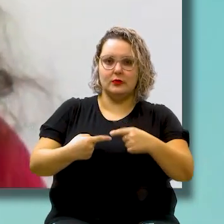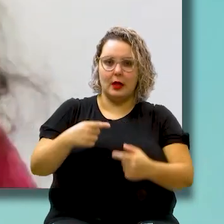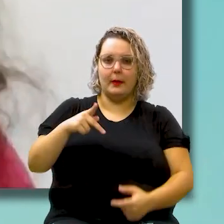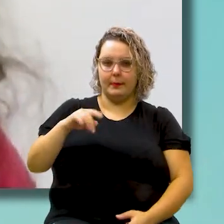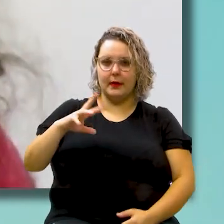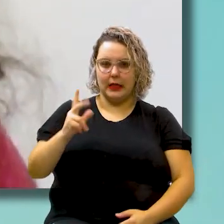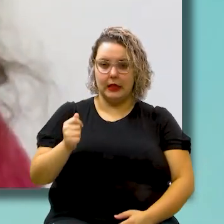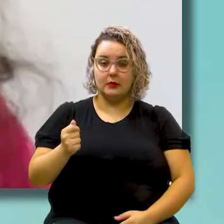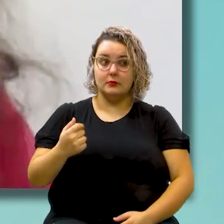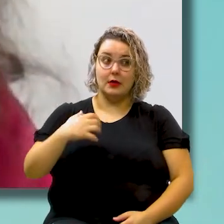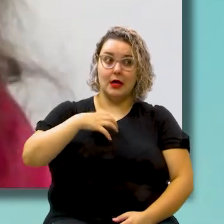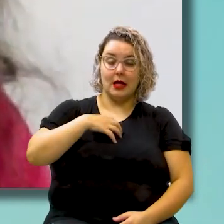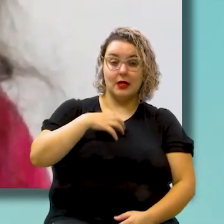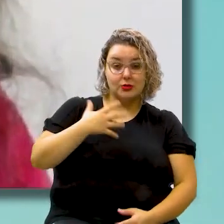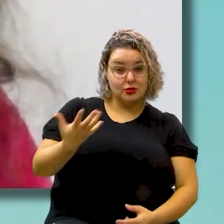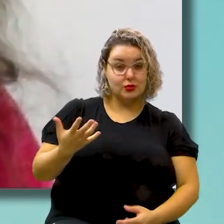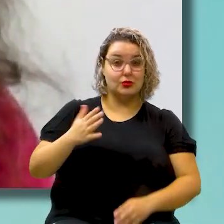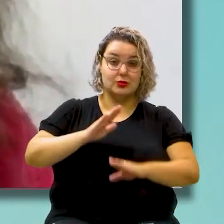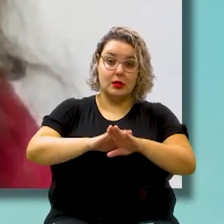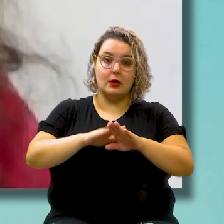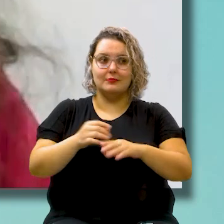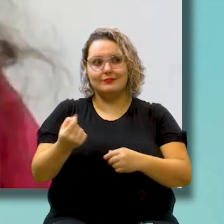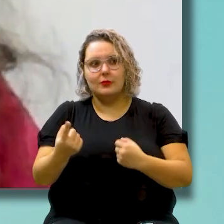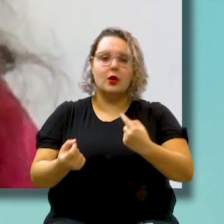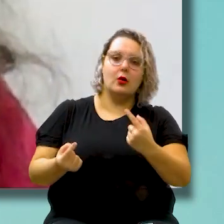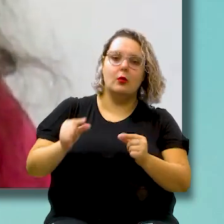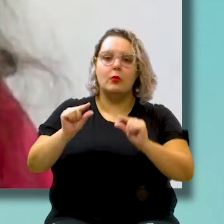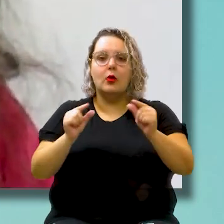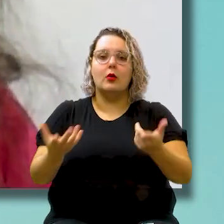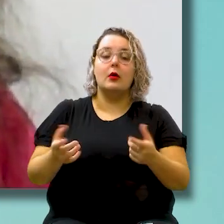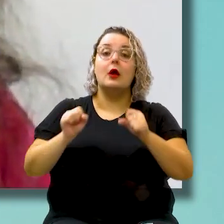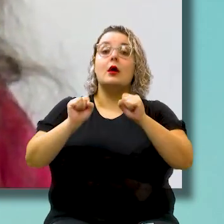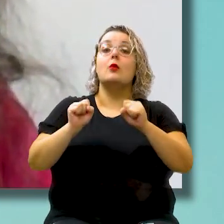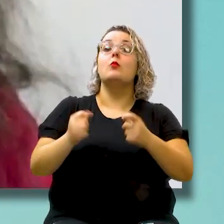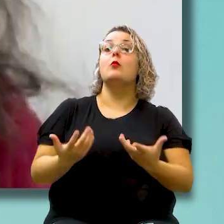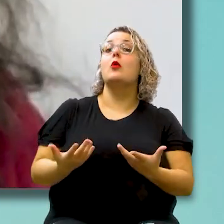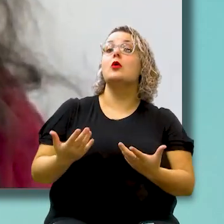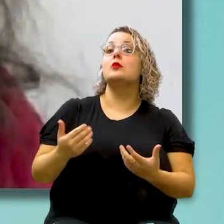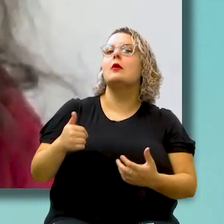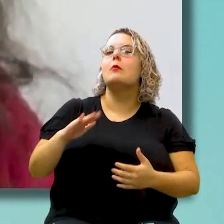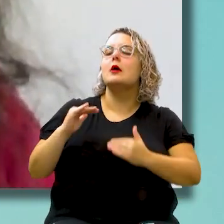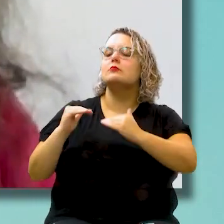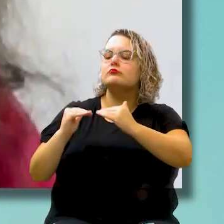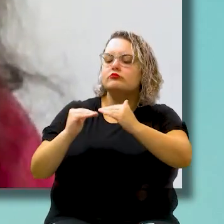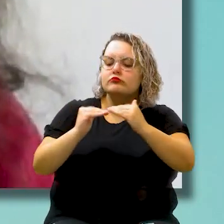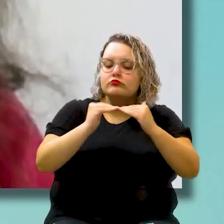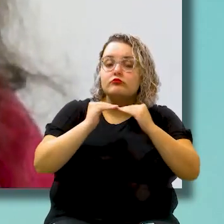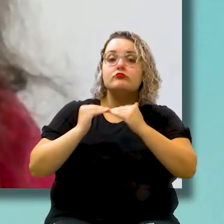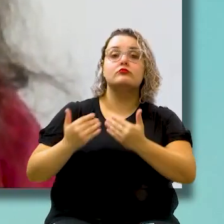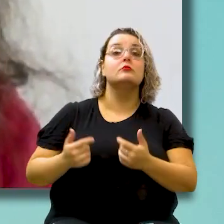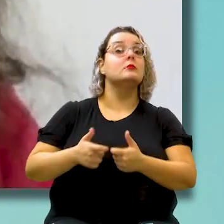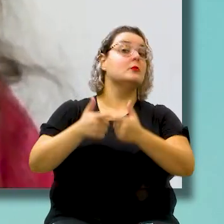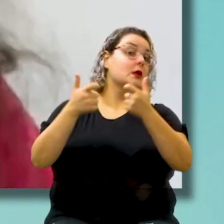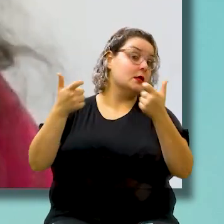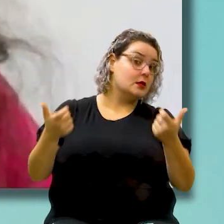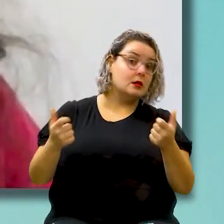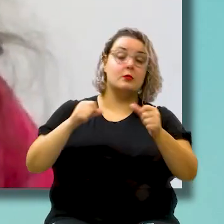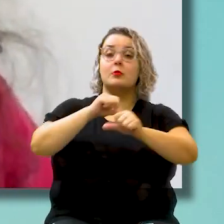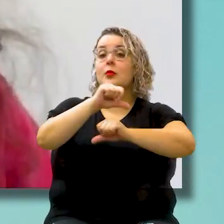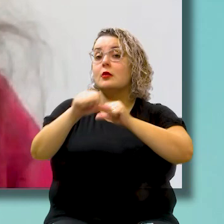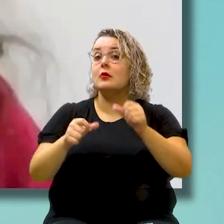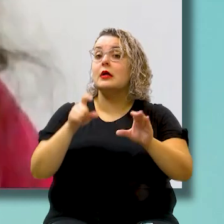são ações que, de alguma maneira, até pontuais, elas podem ser mais harmônicas, mas a